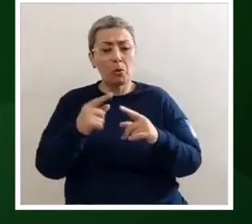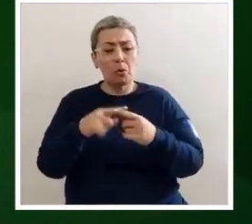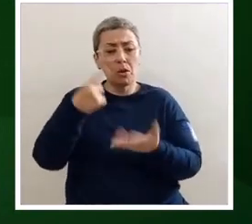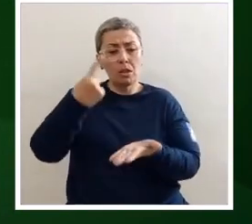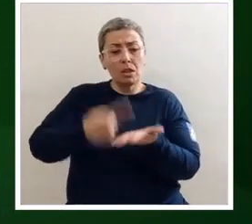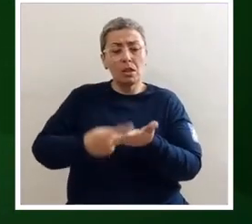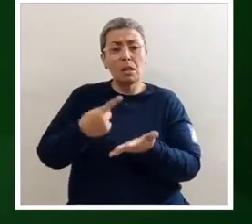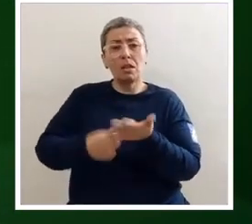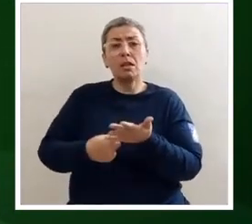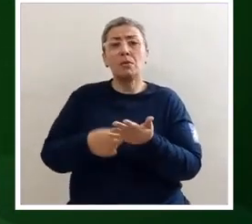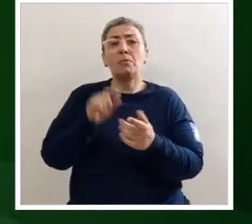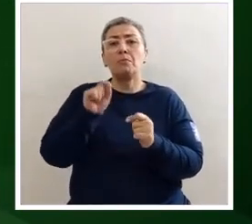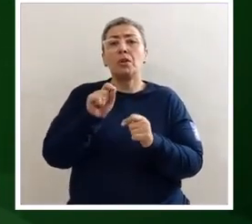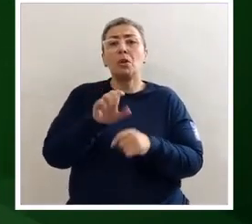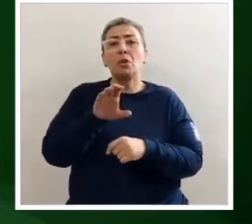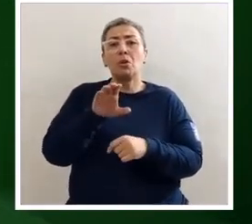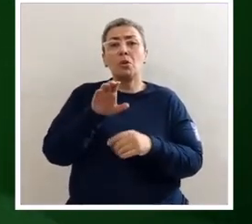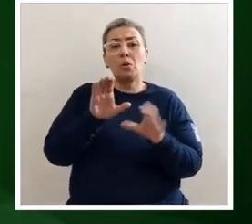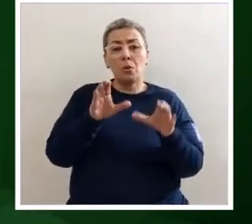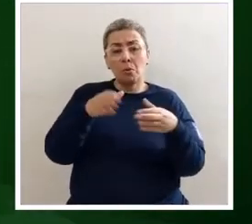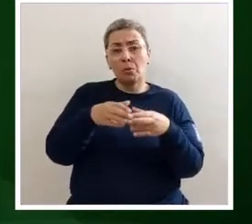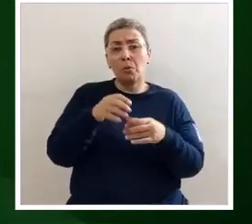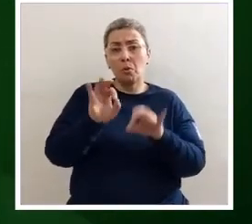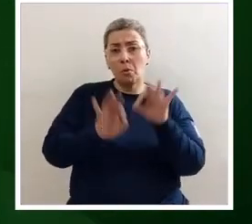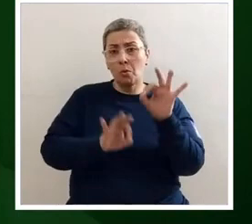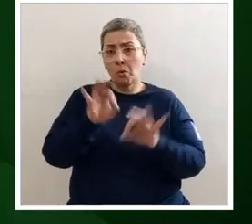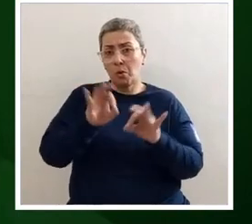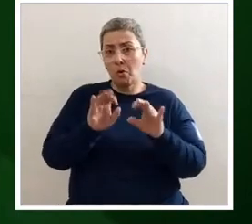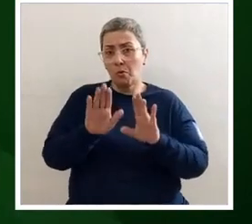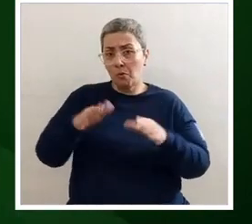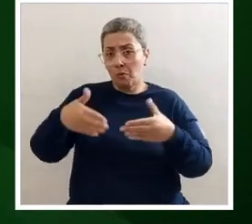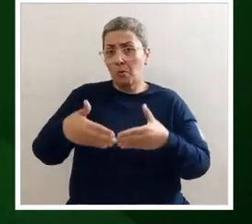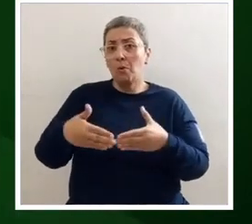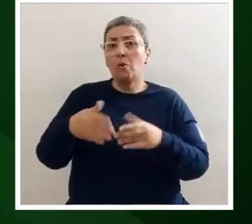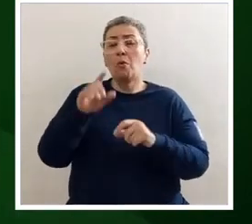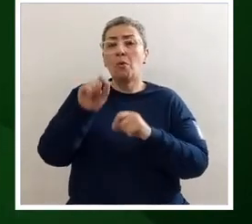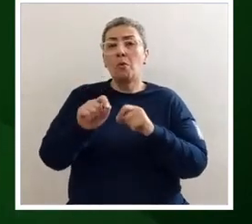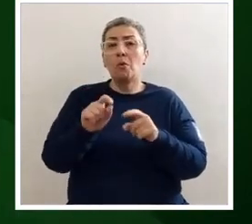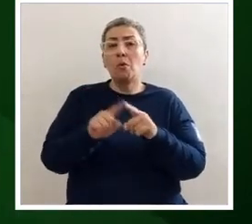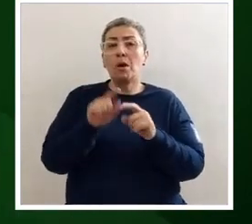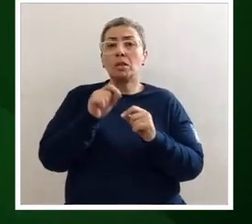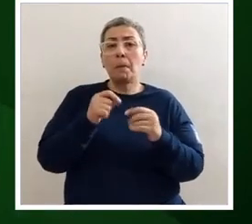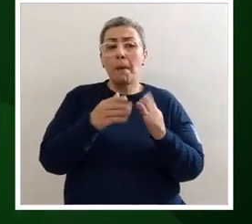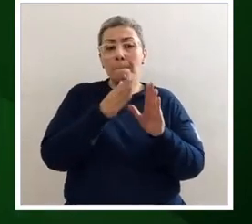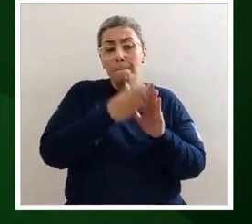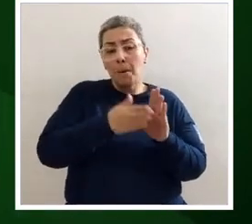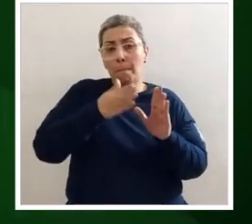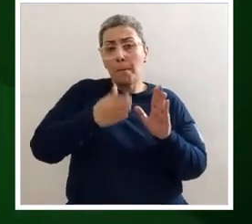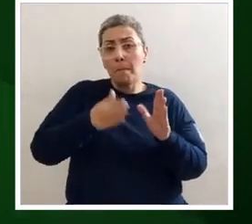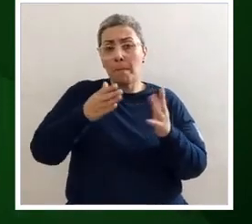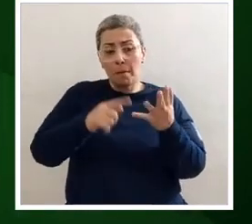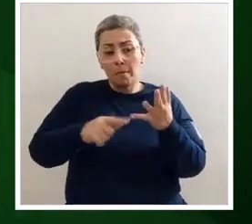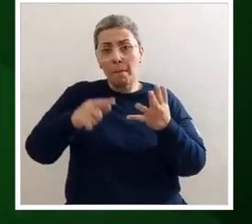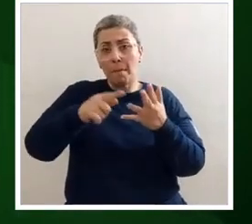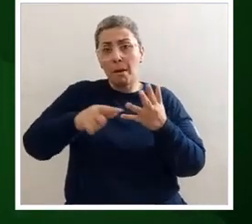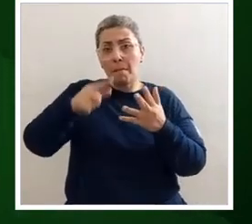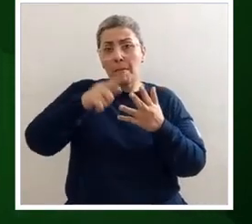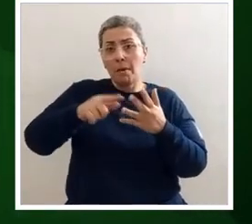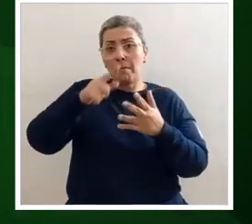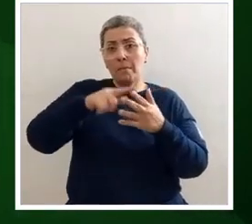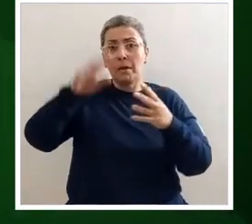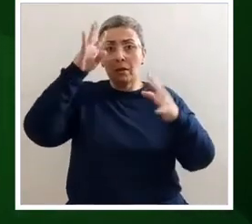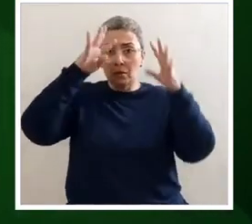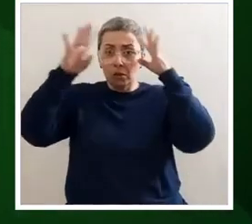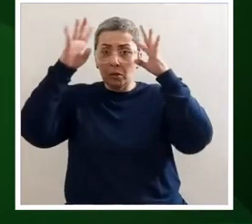decisão da do comitê organizador do fórum uma sequência de reflexões